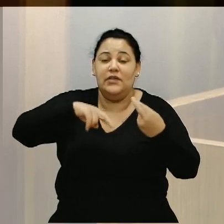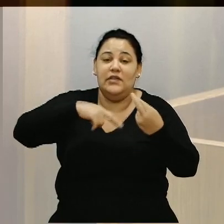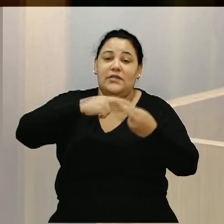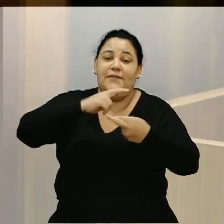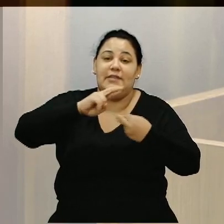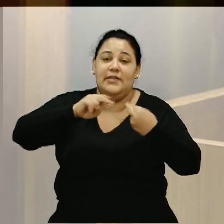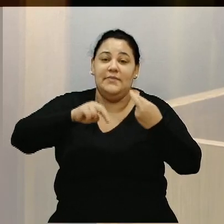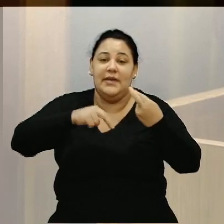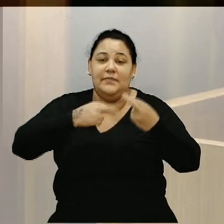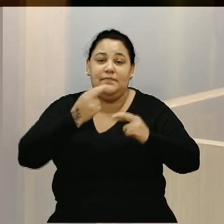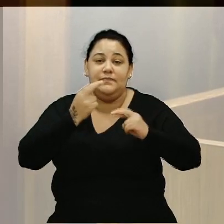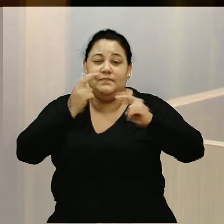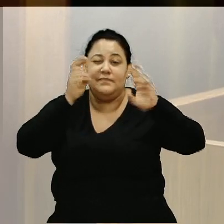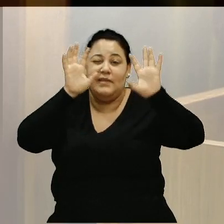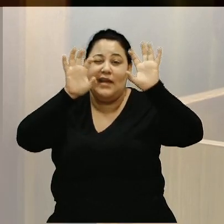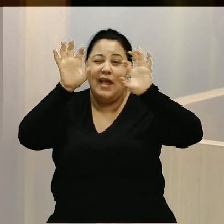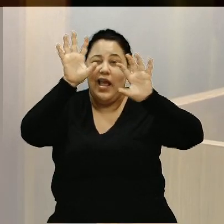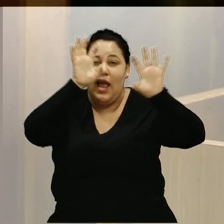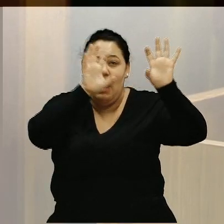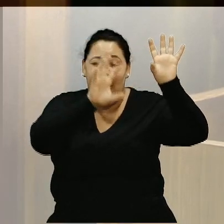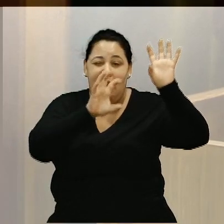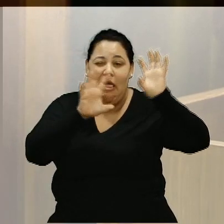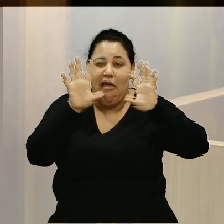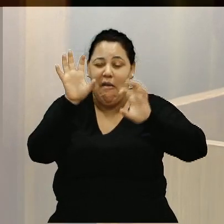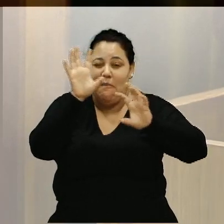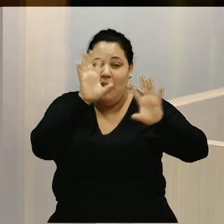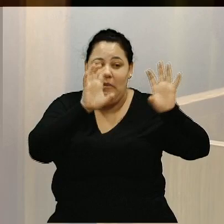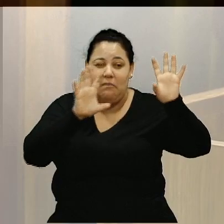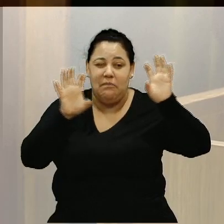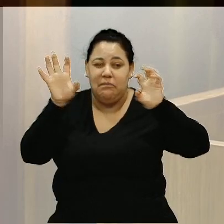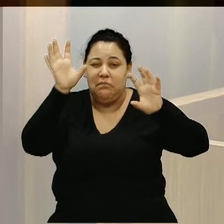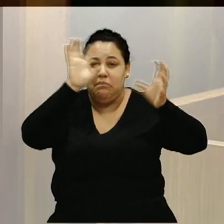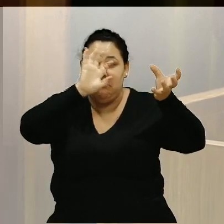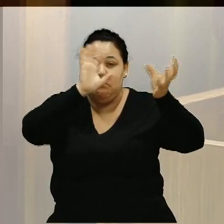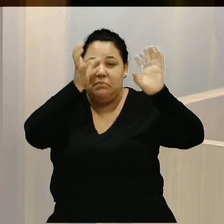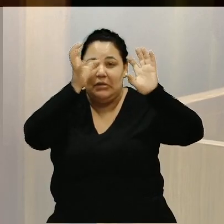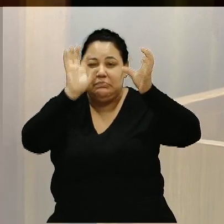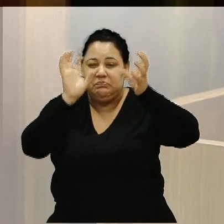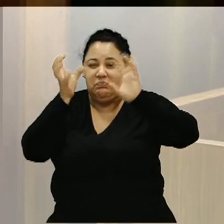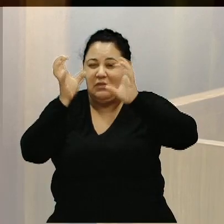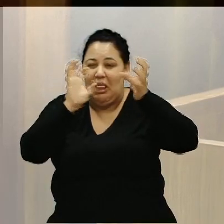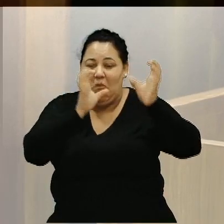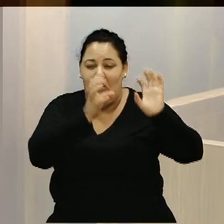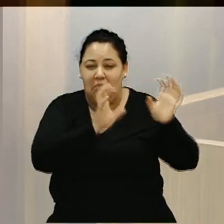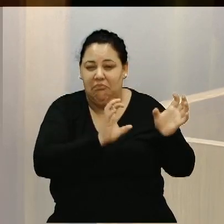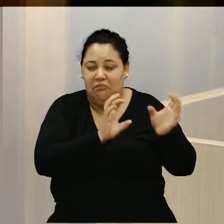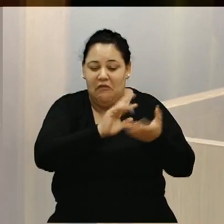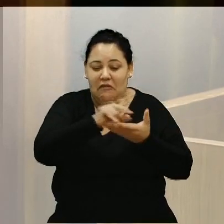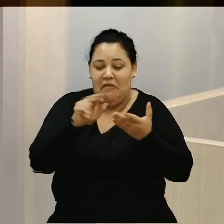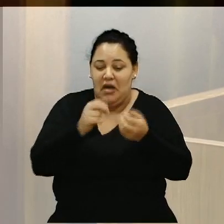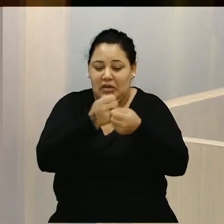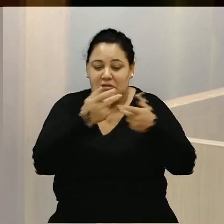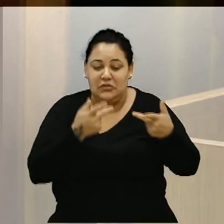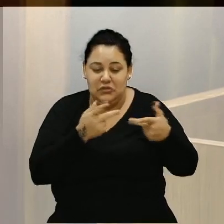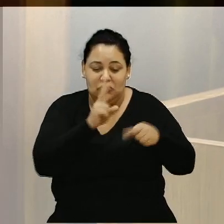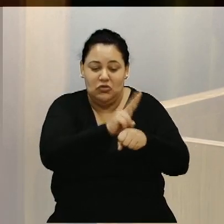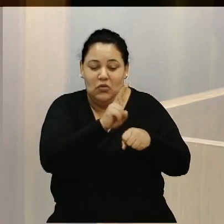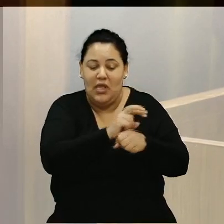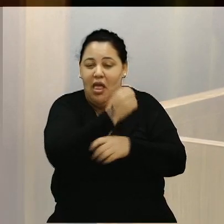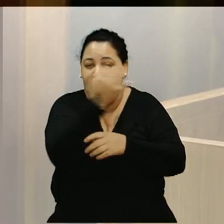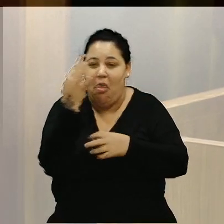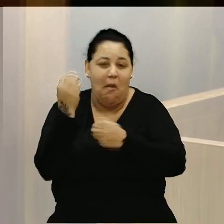por ter vilipendiado vários códigos de preservação ambiental, fez coro.